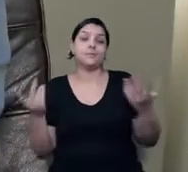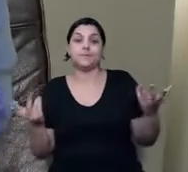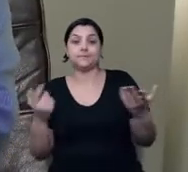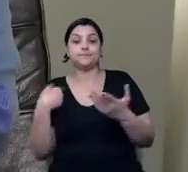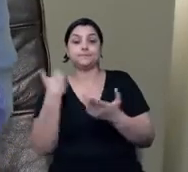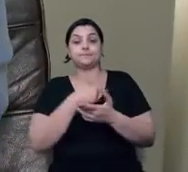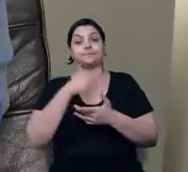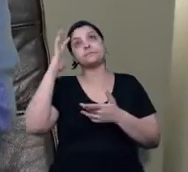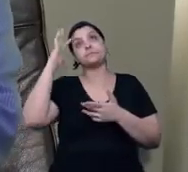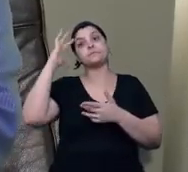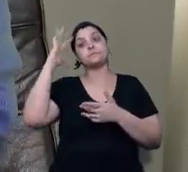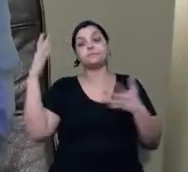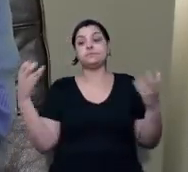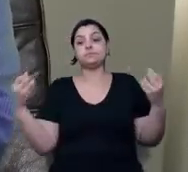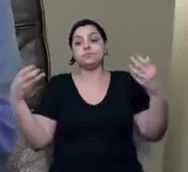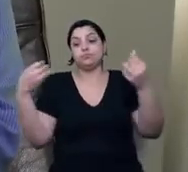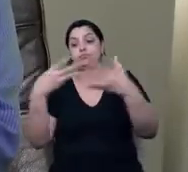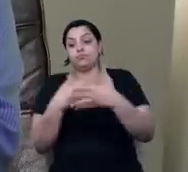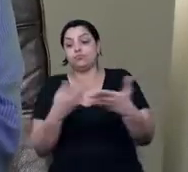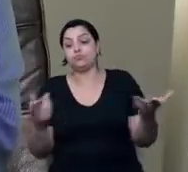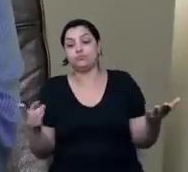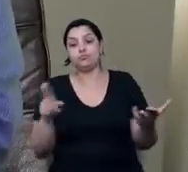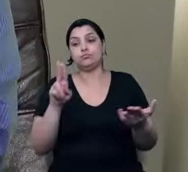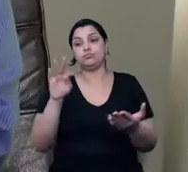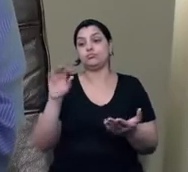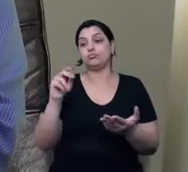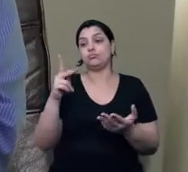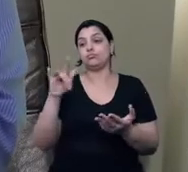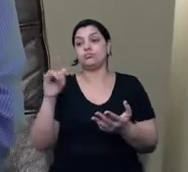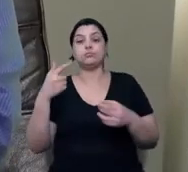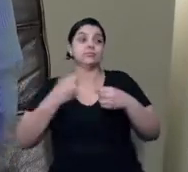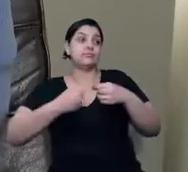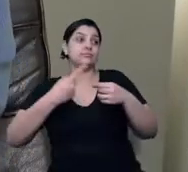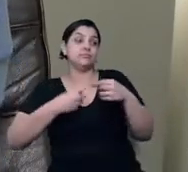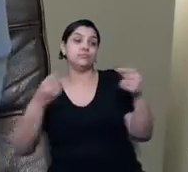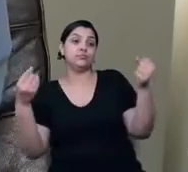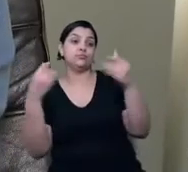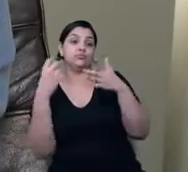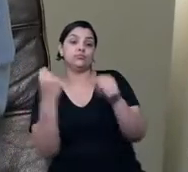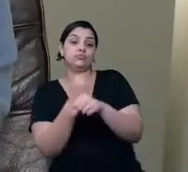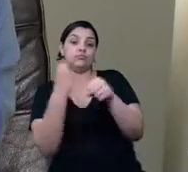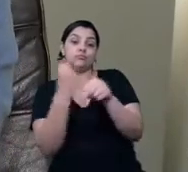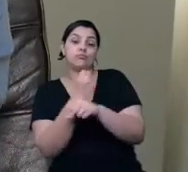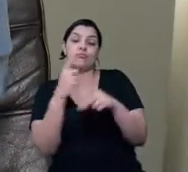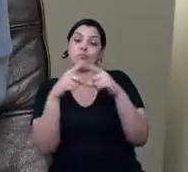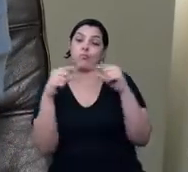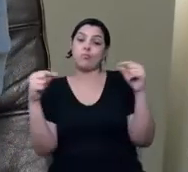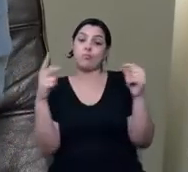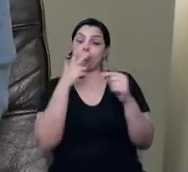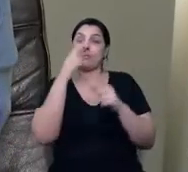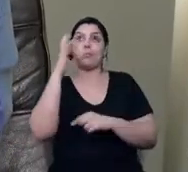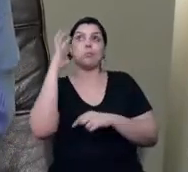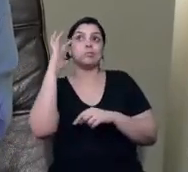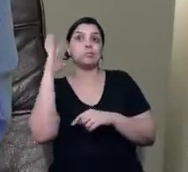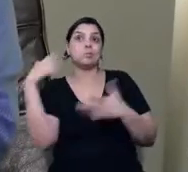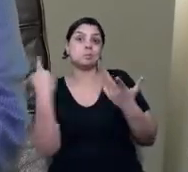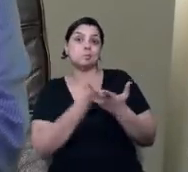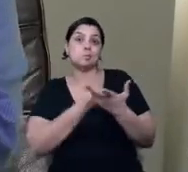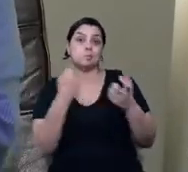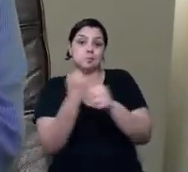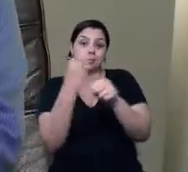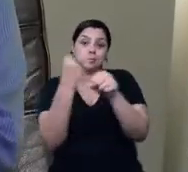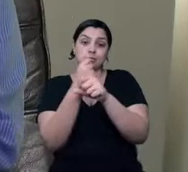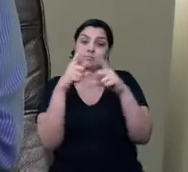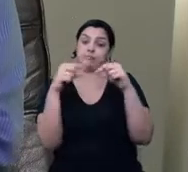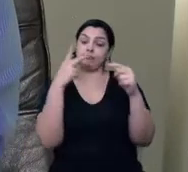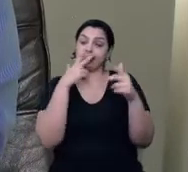o novo, uma utopia, uma cidade a ser construída. Então, assim, eu costumo dizer Brasília muito assim no sentido do sonho de que a gente está construindo Brasília até hoje. Todos